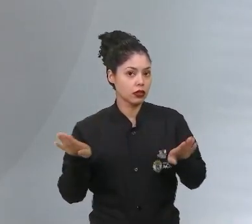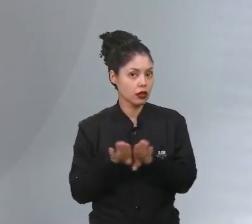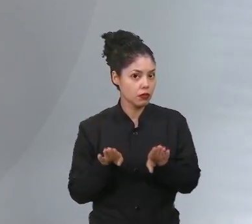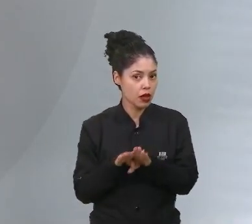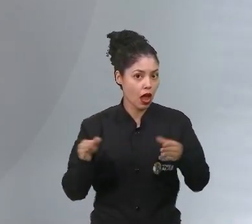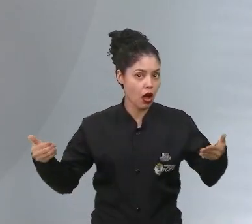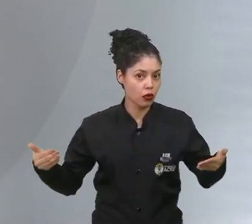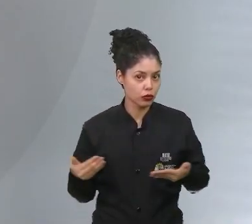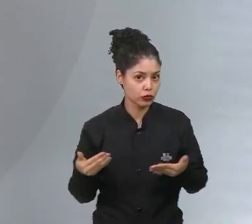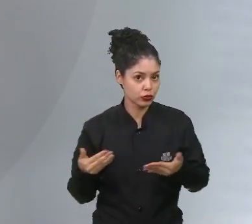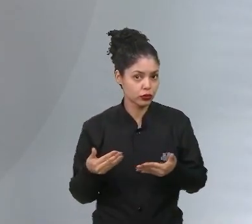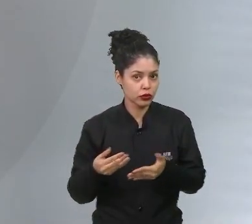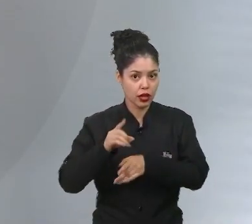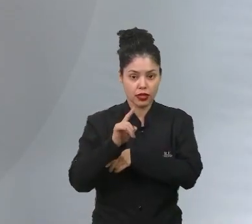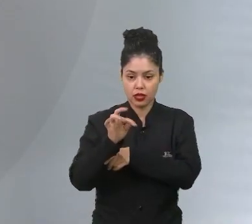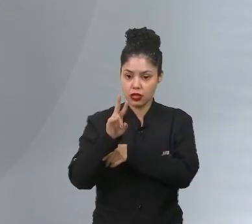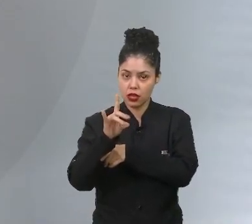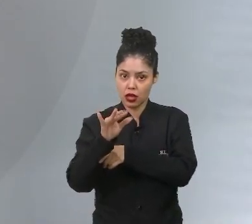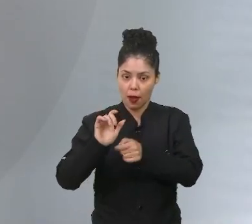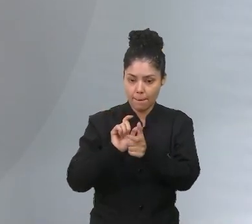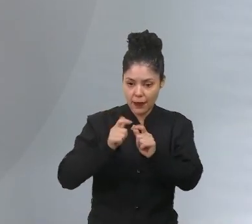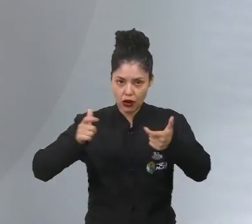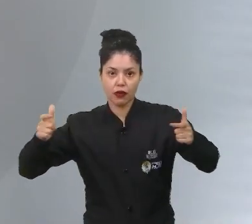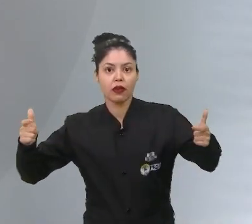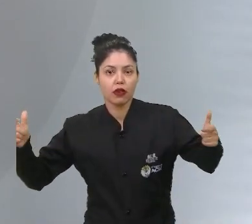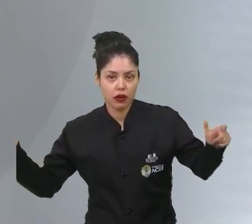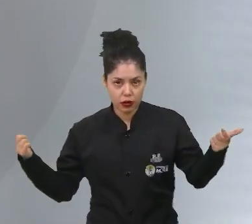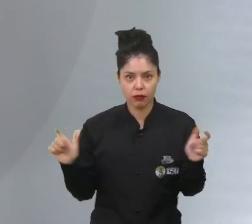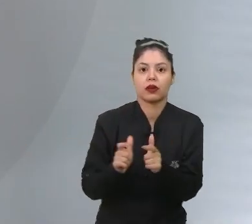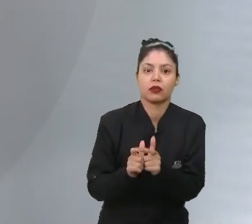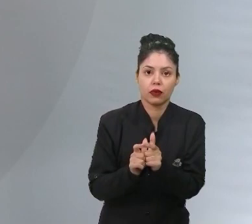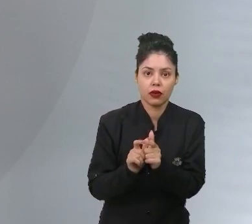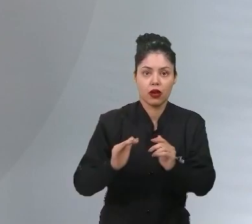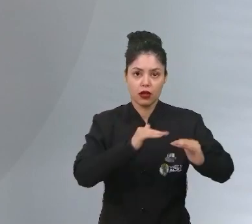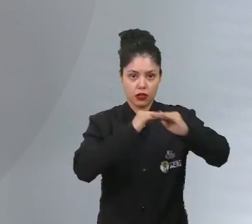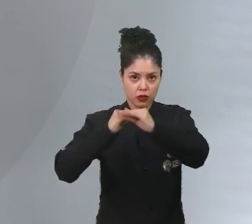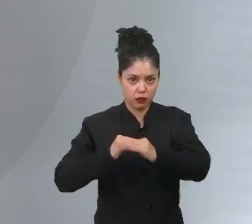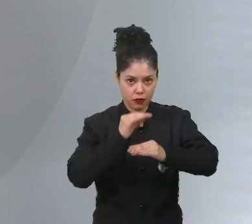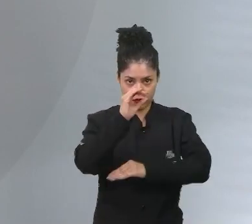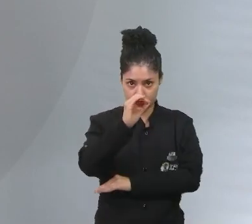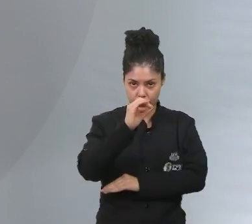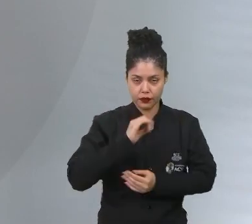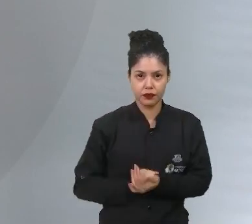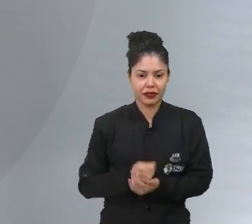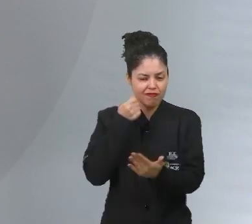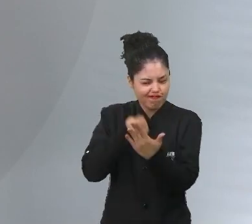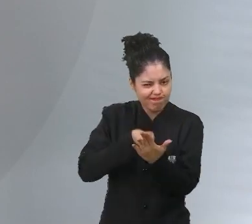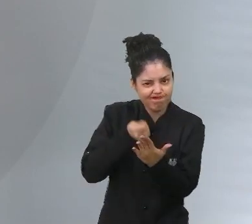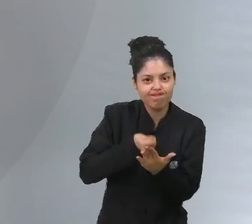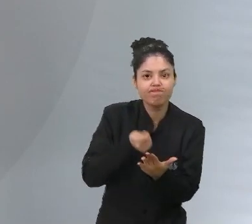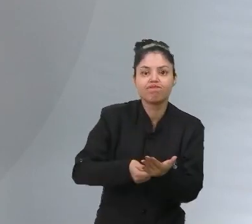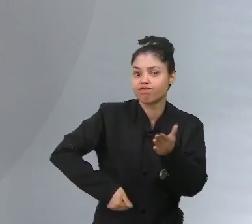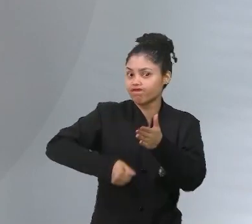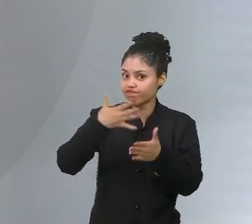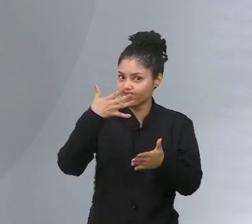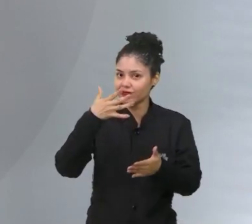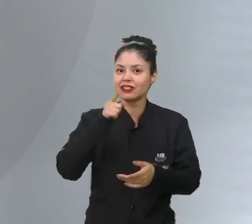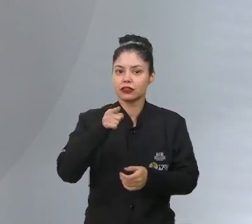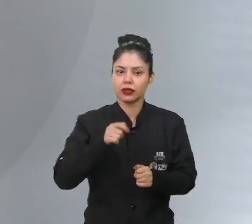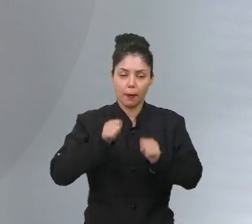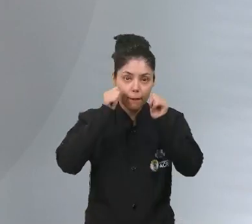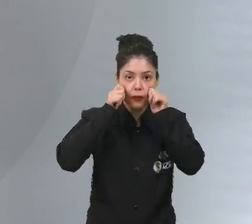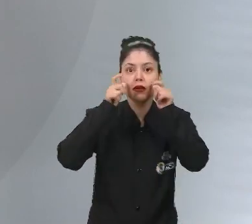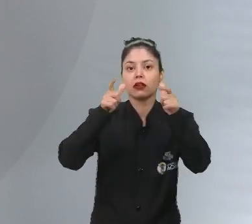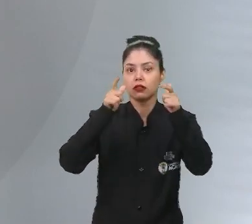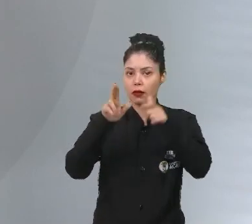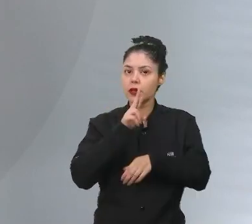valores de discriminantes delta, maior, menor e igual a zero. O Enem cobra muito isso e é interessante você ficar preparado